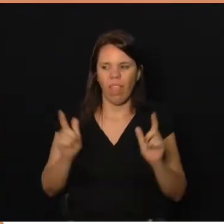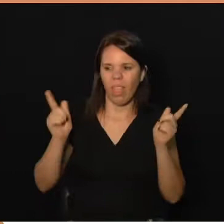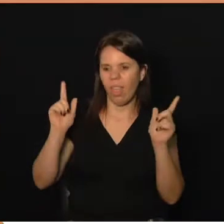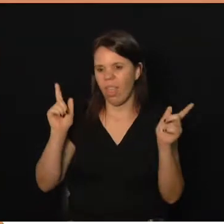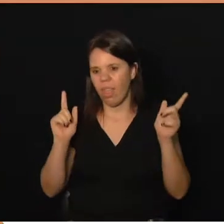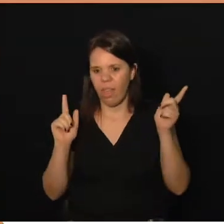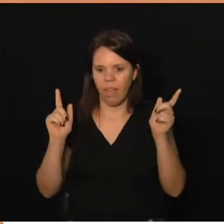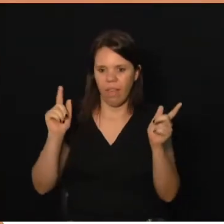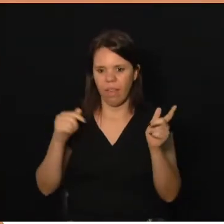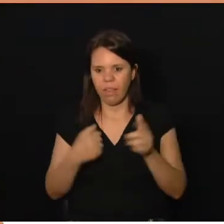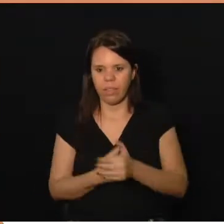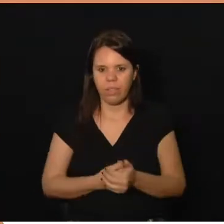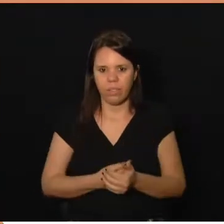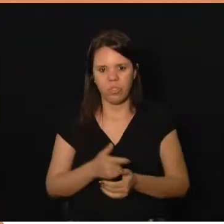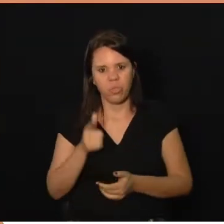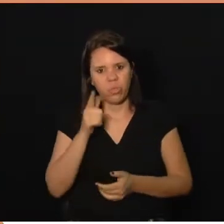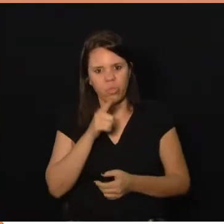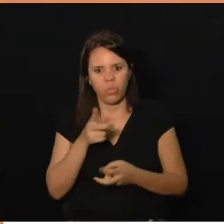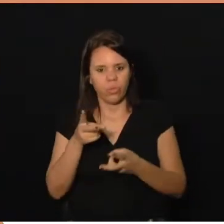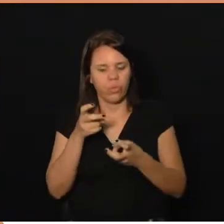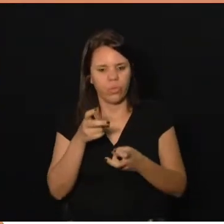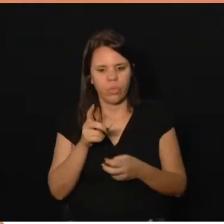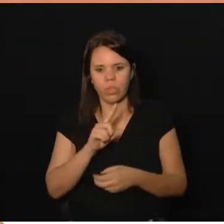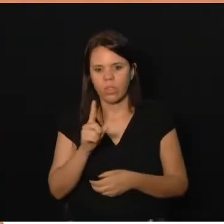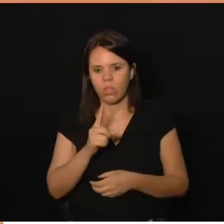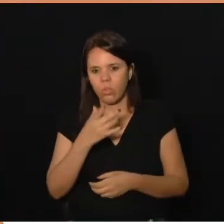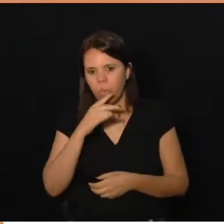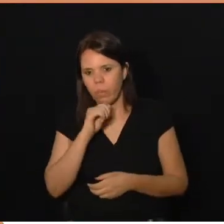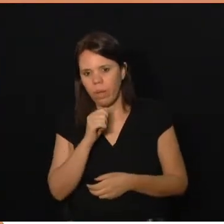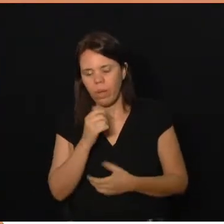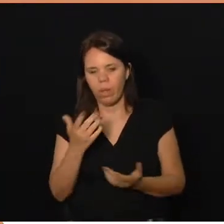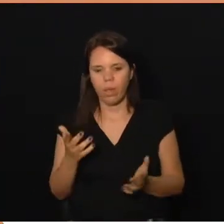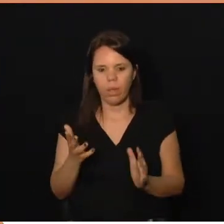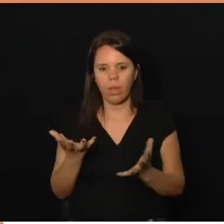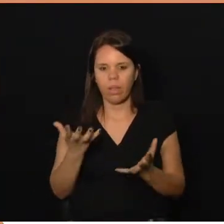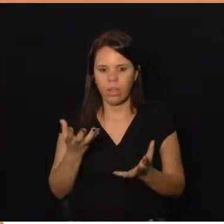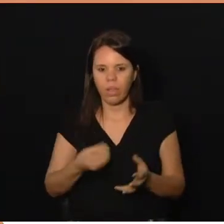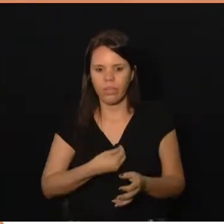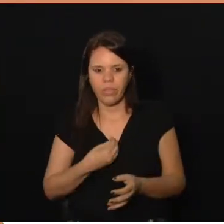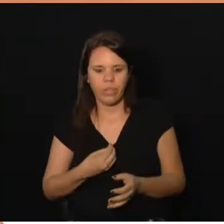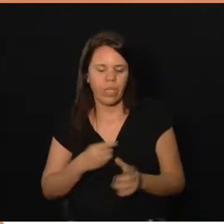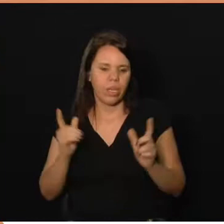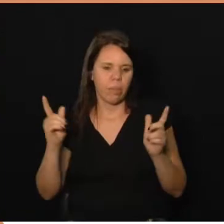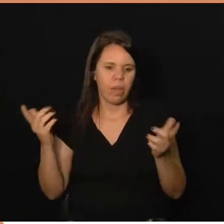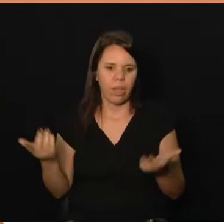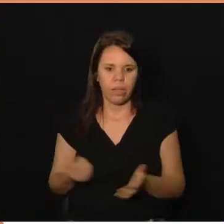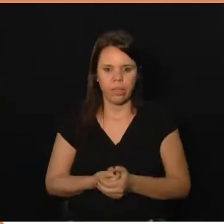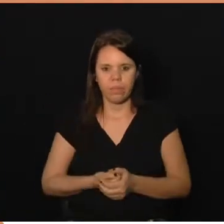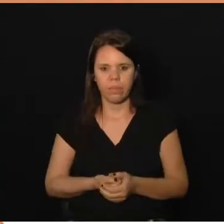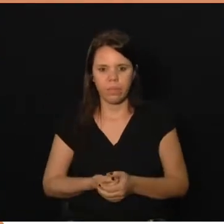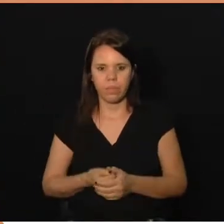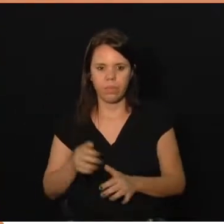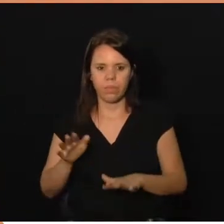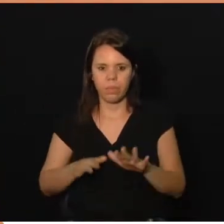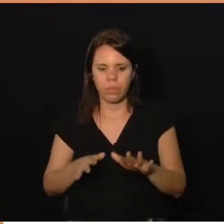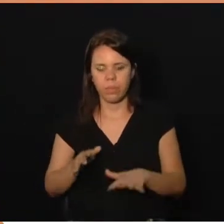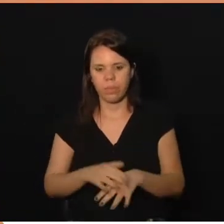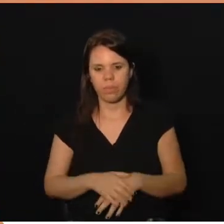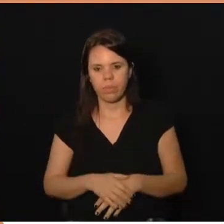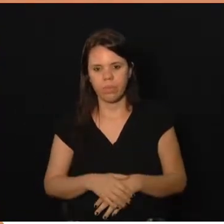baladinha, então ele não consegue ouvir não do pai, da mãe, ele quer estar na balada, ele quer sair, muitas das vezes